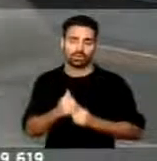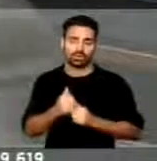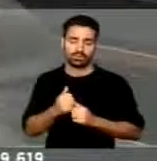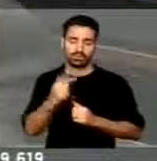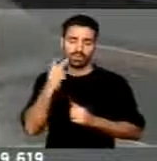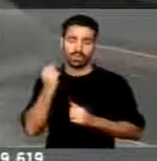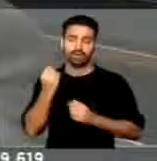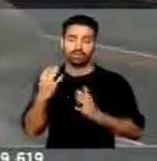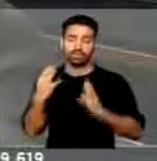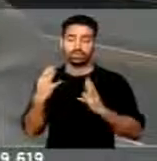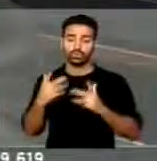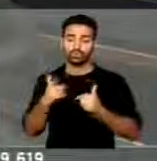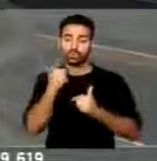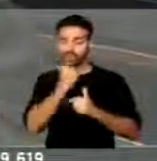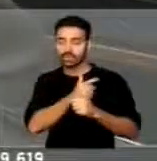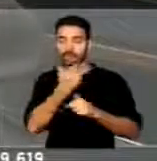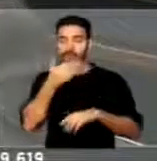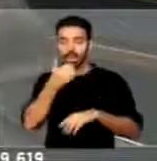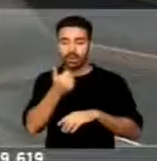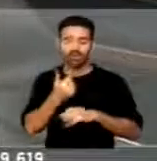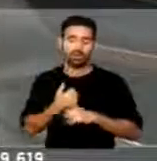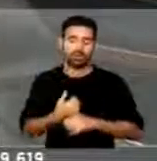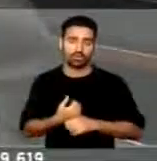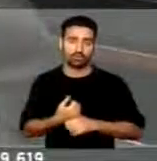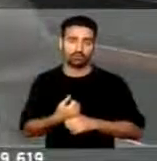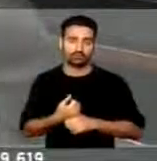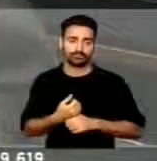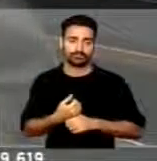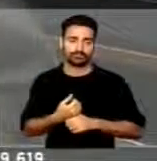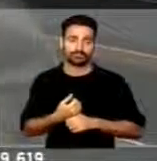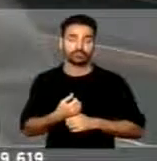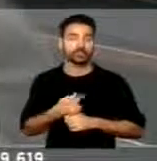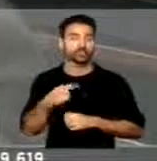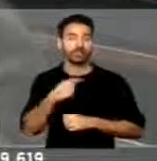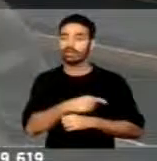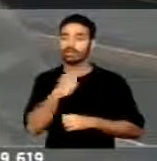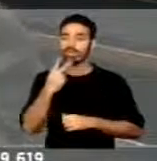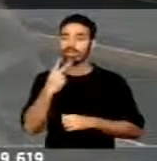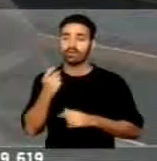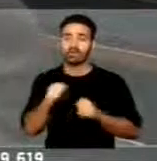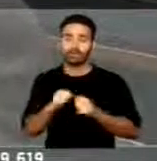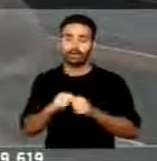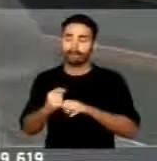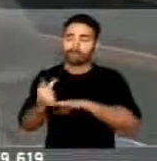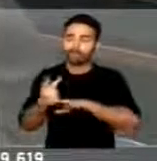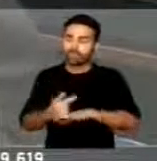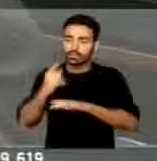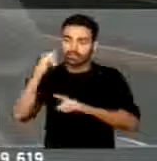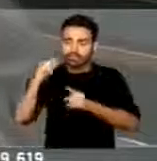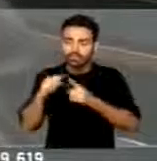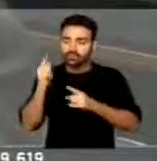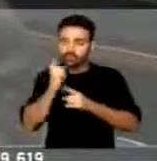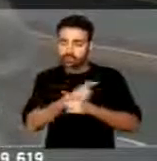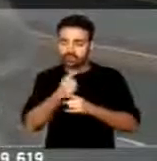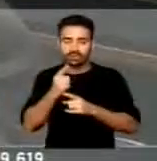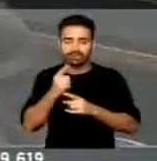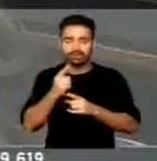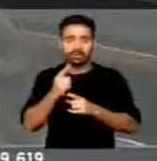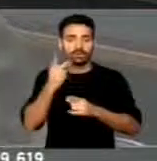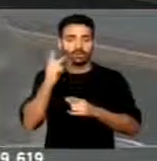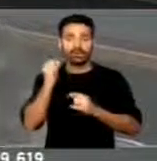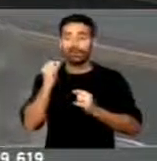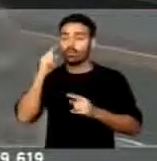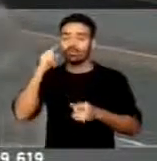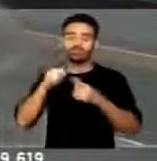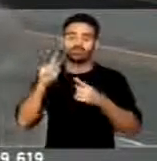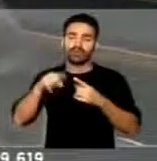mais eficiência. E essa eficiência que eles estão buscando é para terem a confiança do mercado e ganharem mais